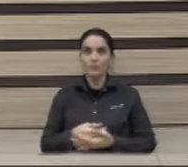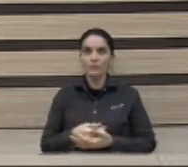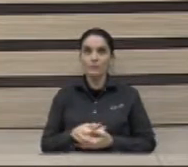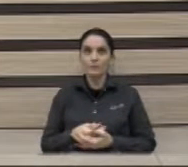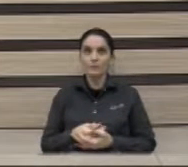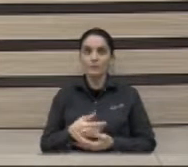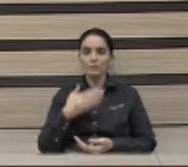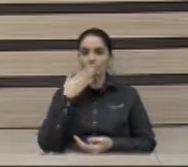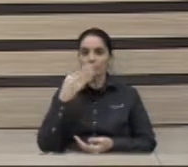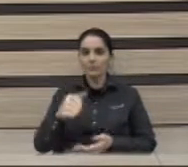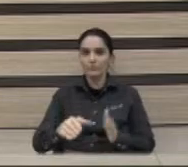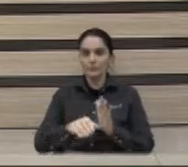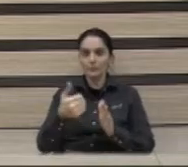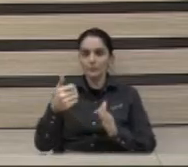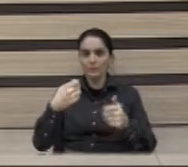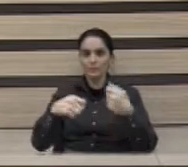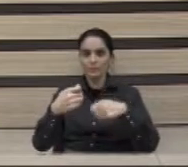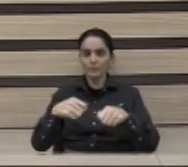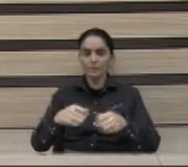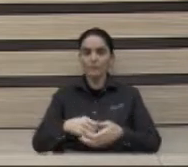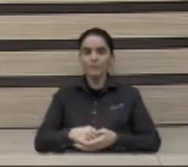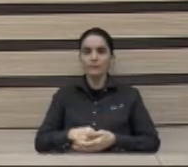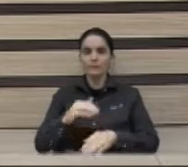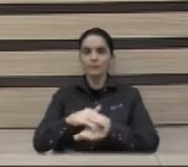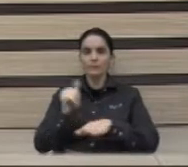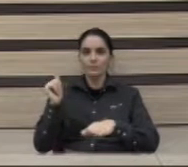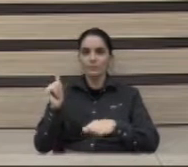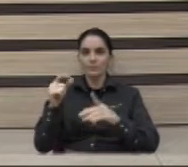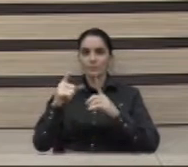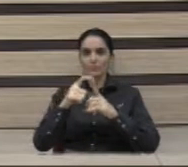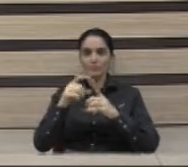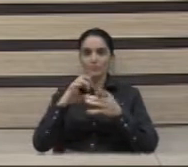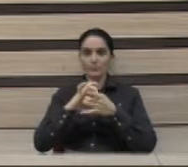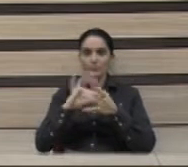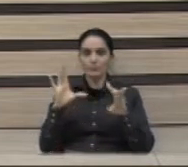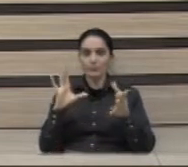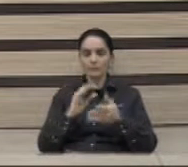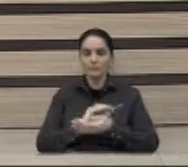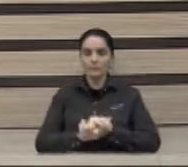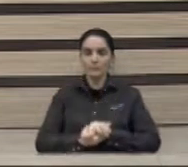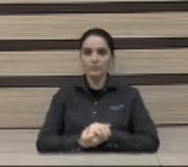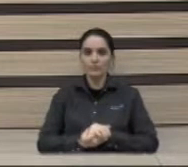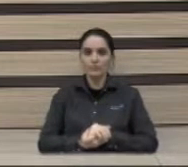eu peço ao primeiro secretário que faça a chamada da palavra livre.